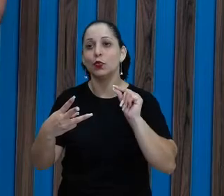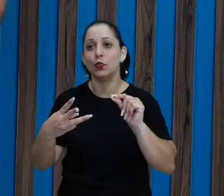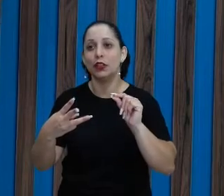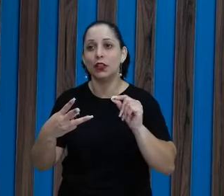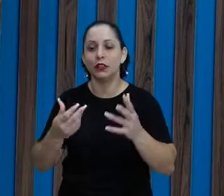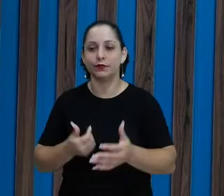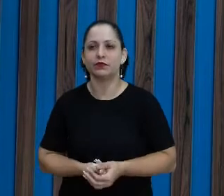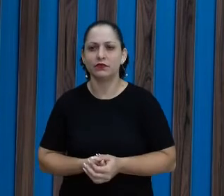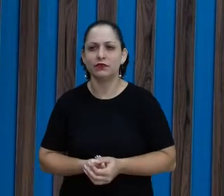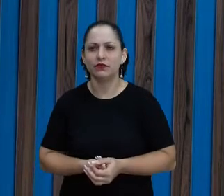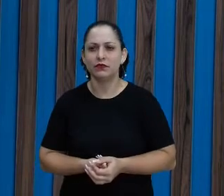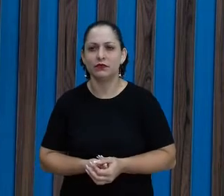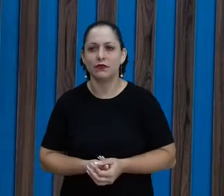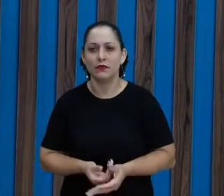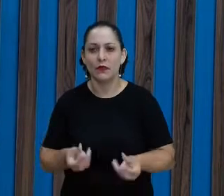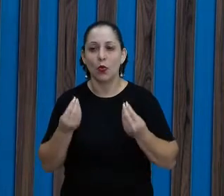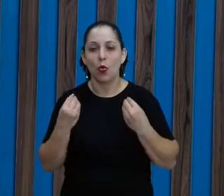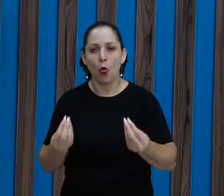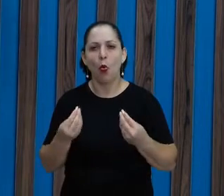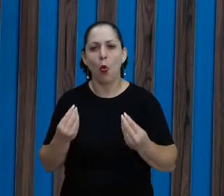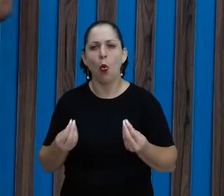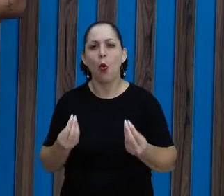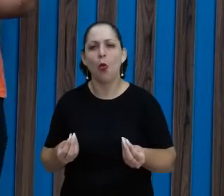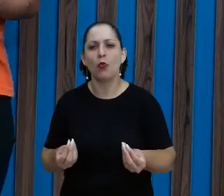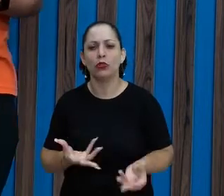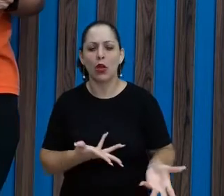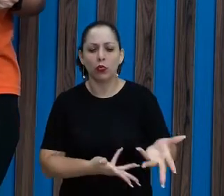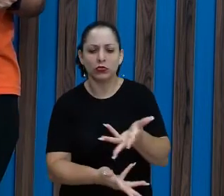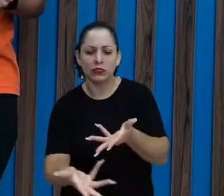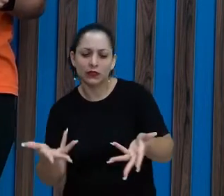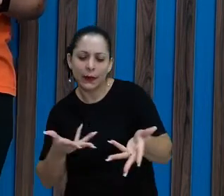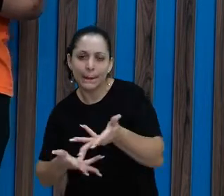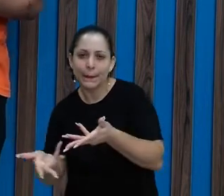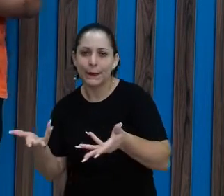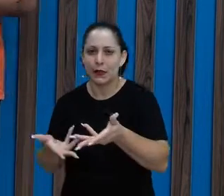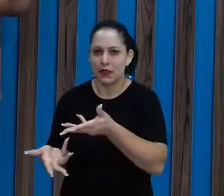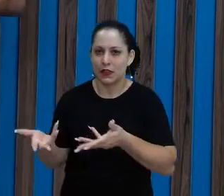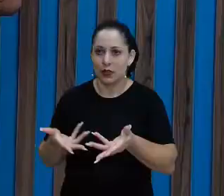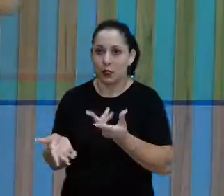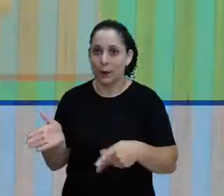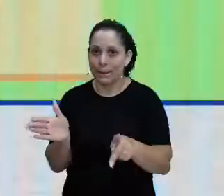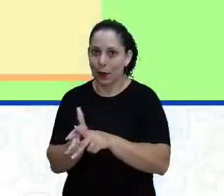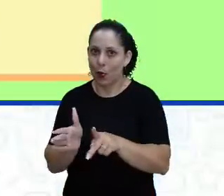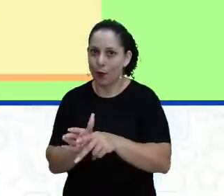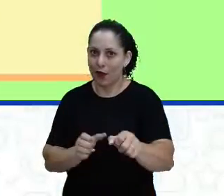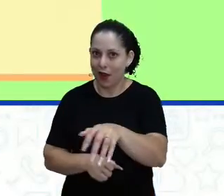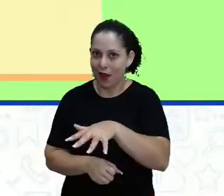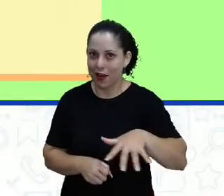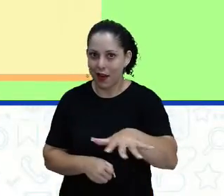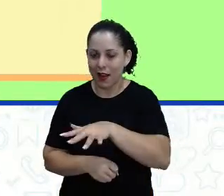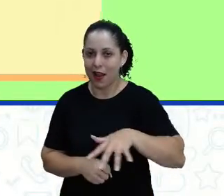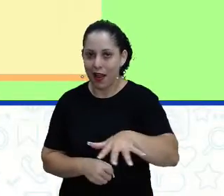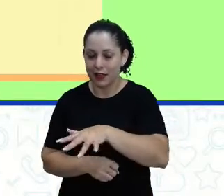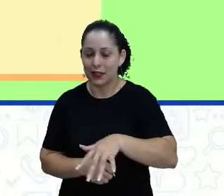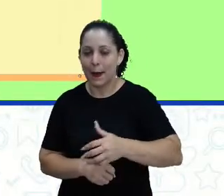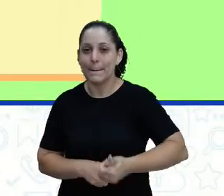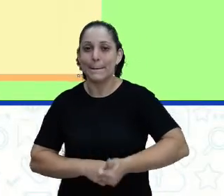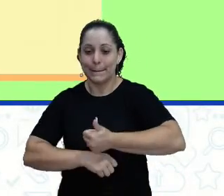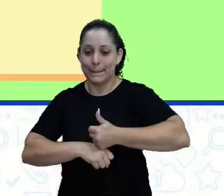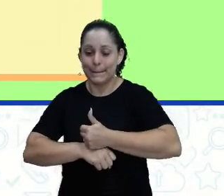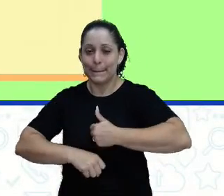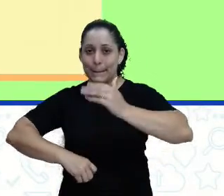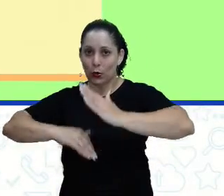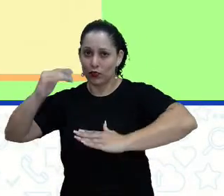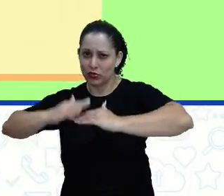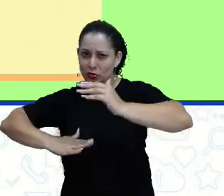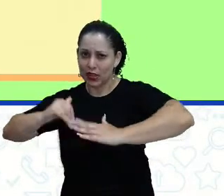né? Em relação ao tratamento diferenciado para o desporto profissional e o não profissional. Então vejam aí que